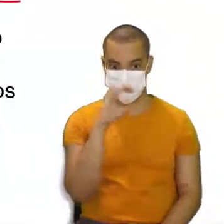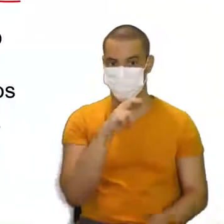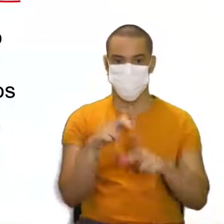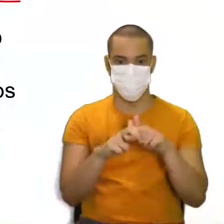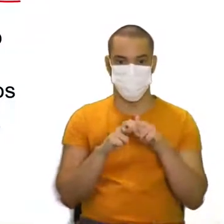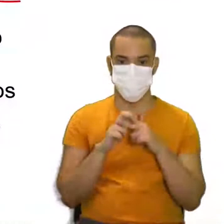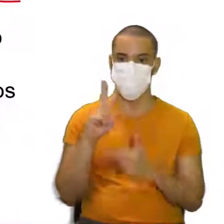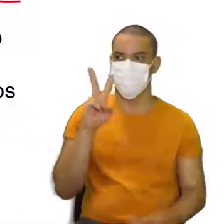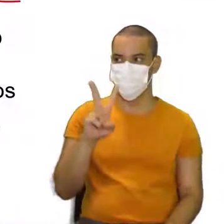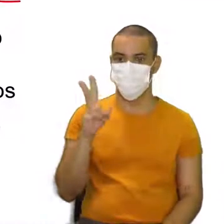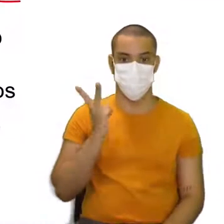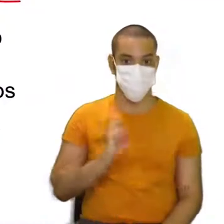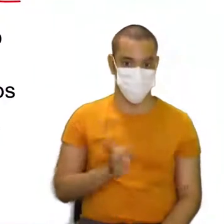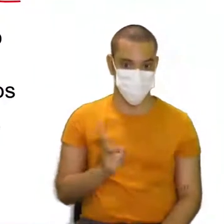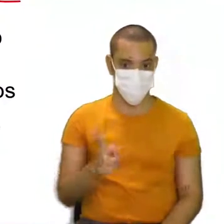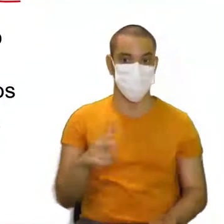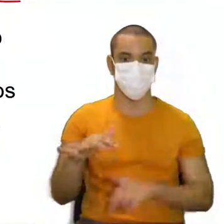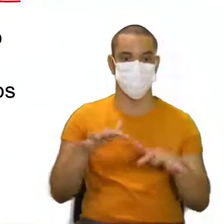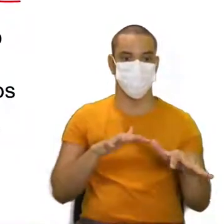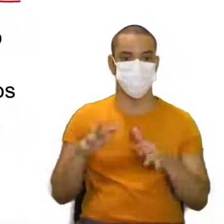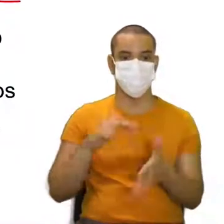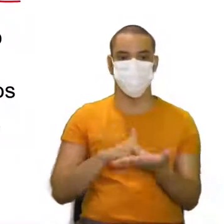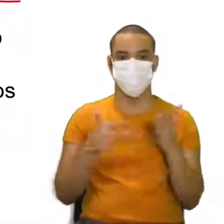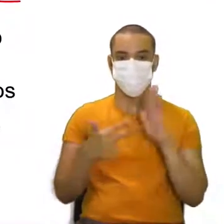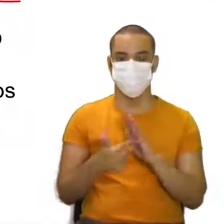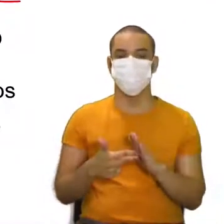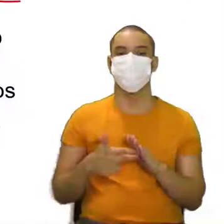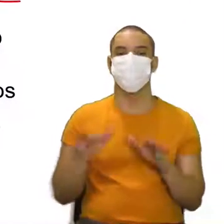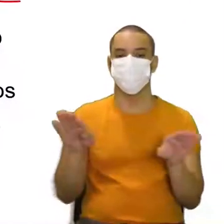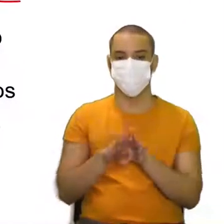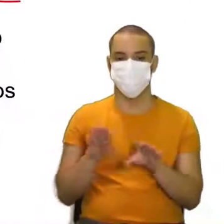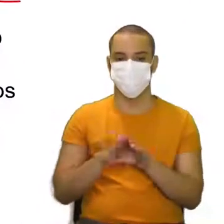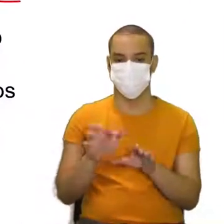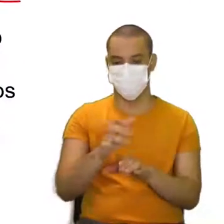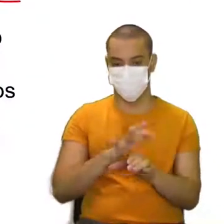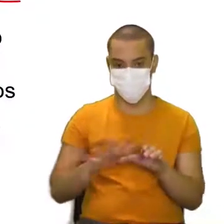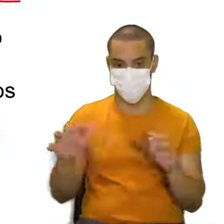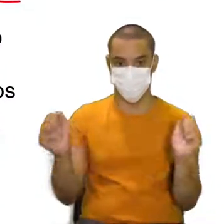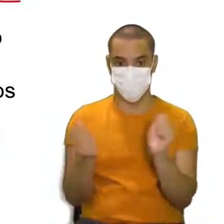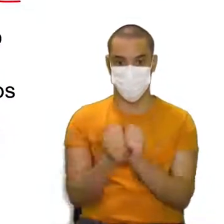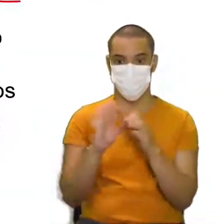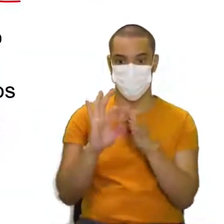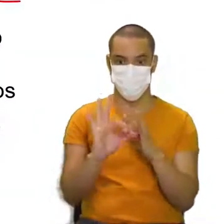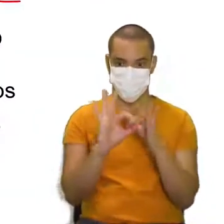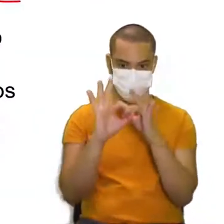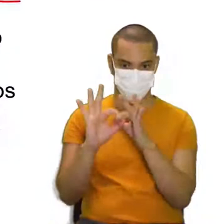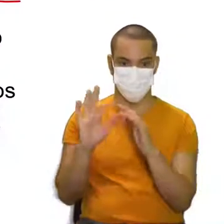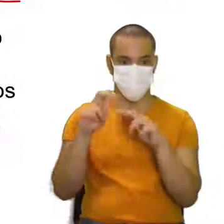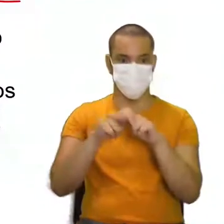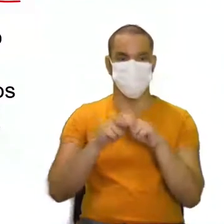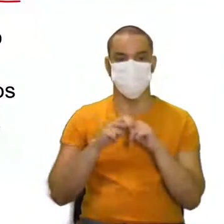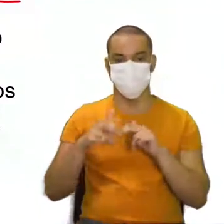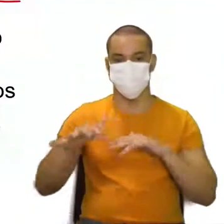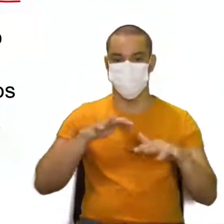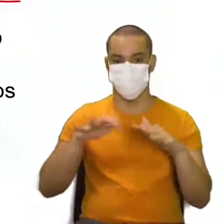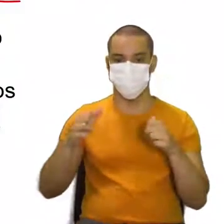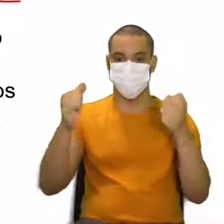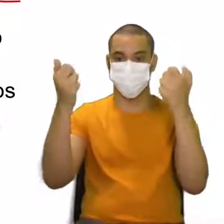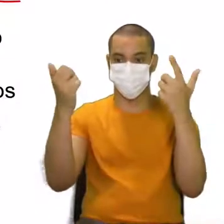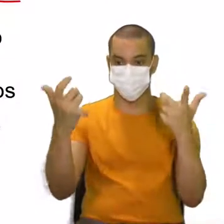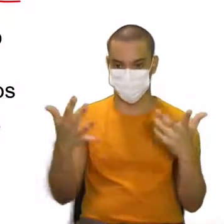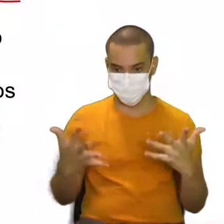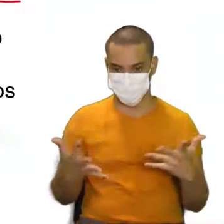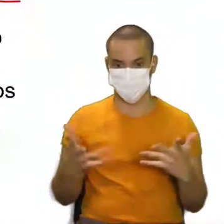permanece constante e o movimento é circular e uniforme né esse movimento é descrito em um